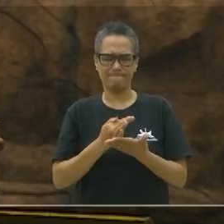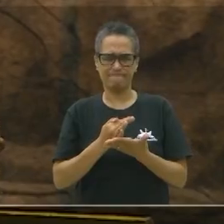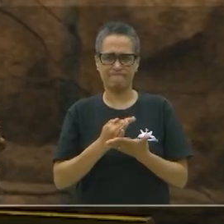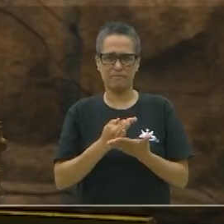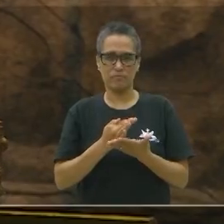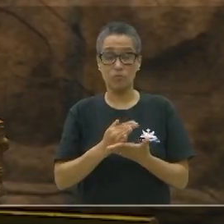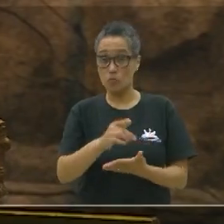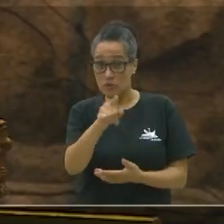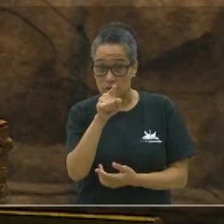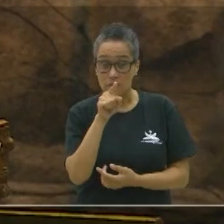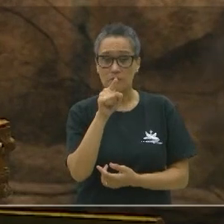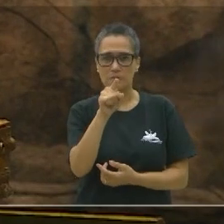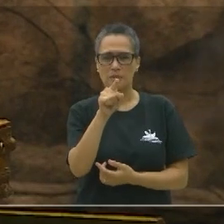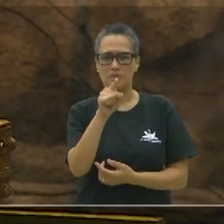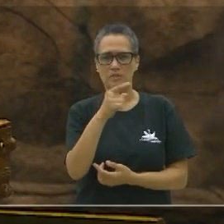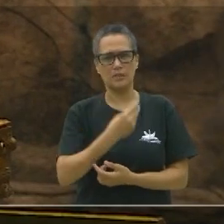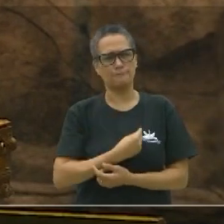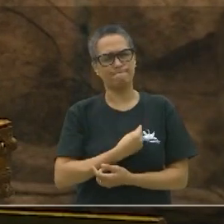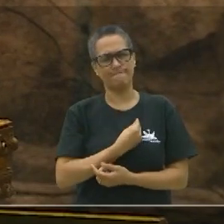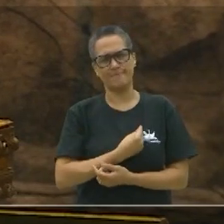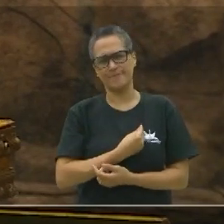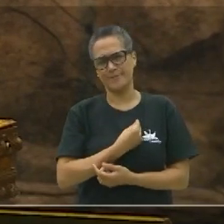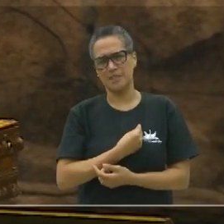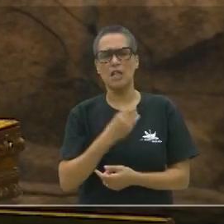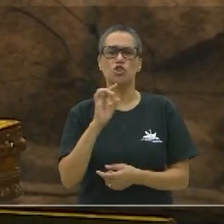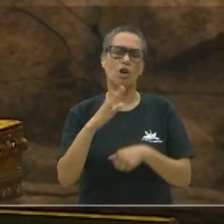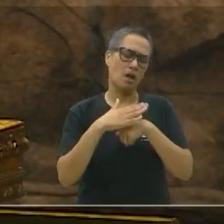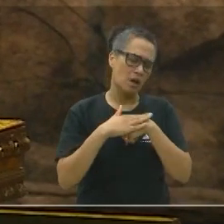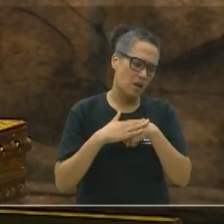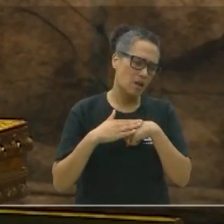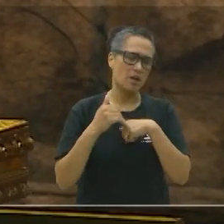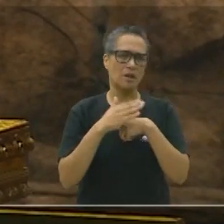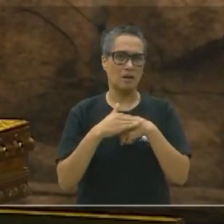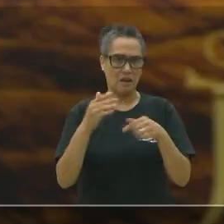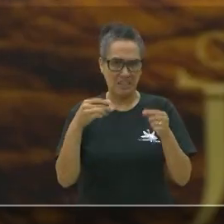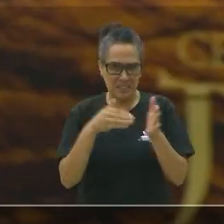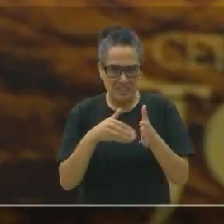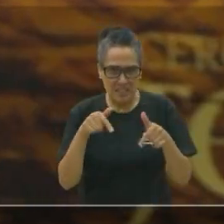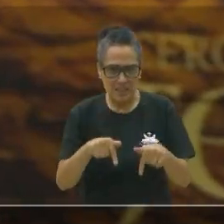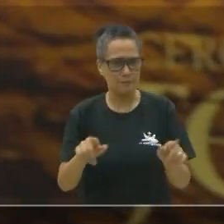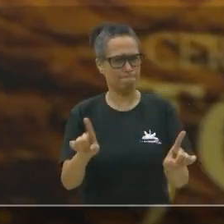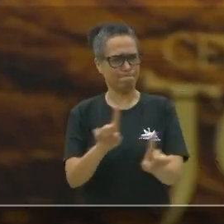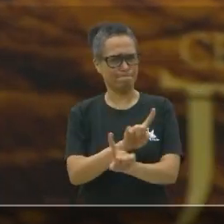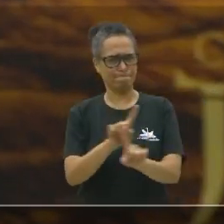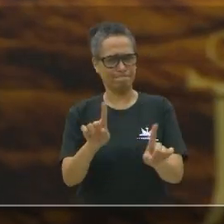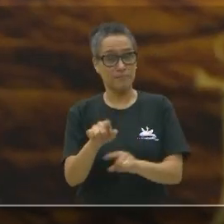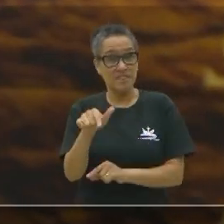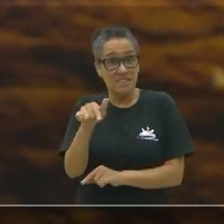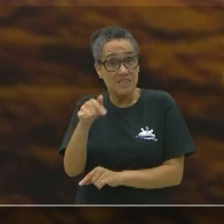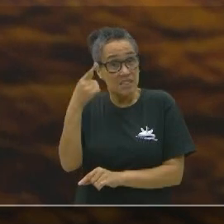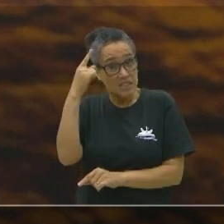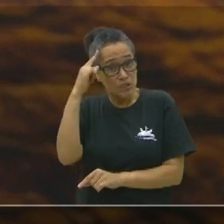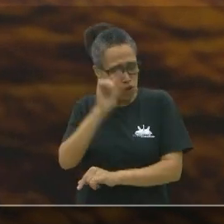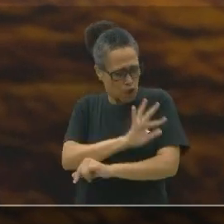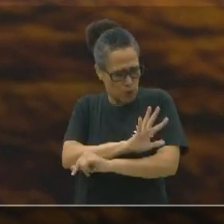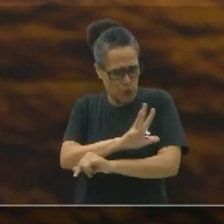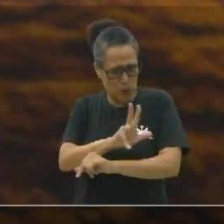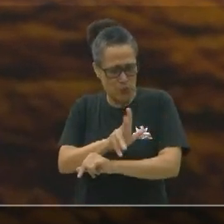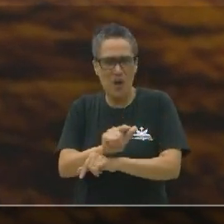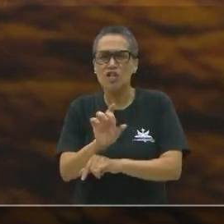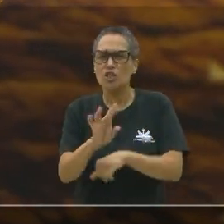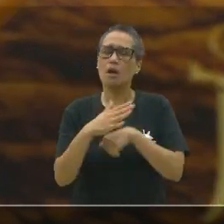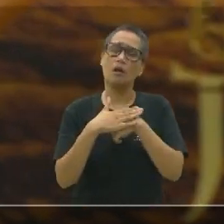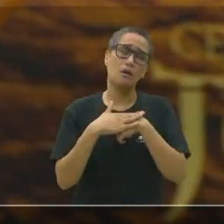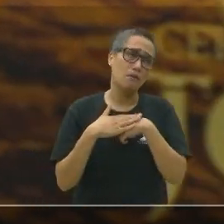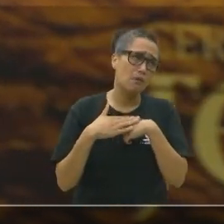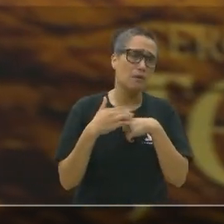E você não viveu só nas consolações até aqui. Você não passou esses 7 dias só nas consolações.